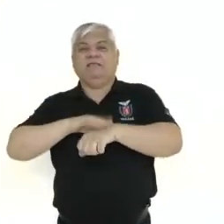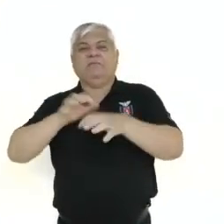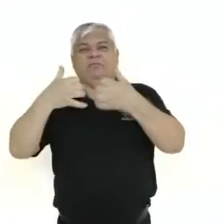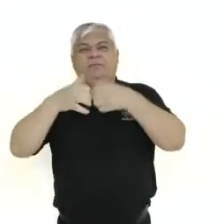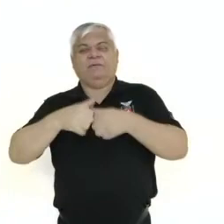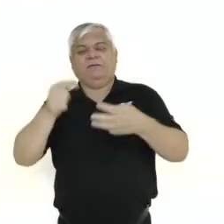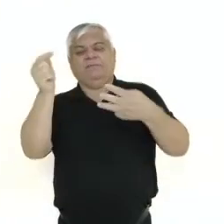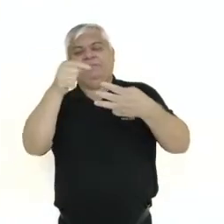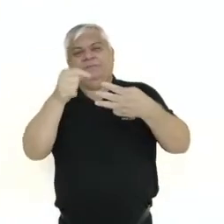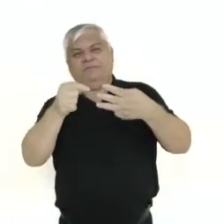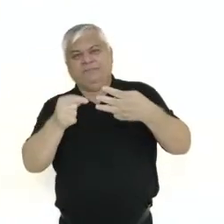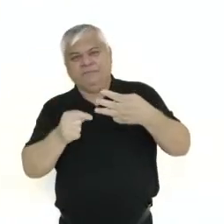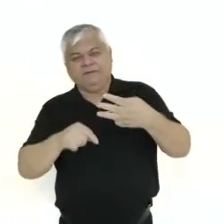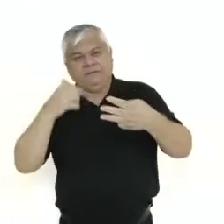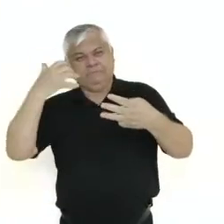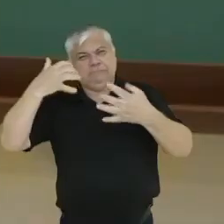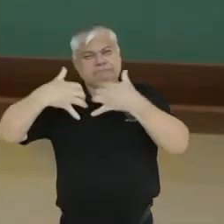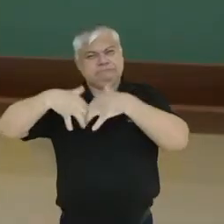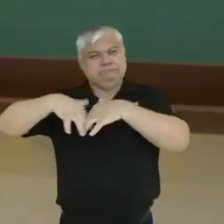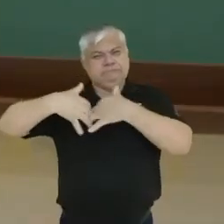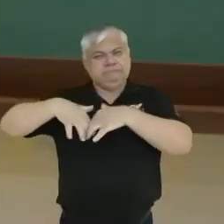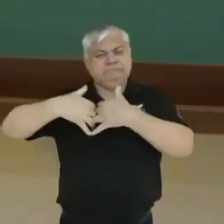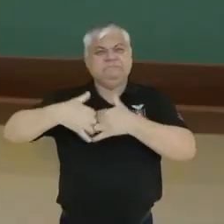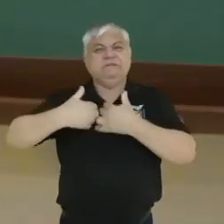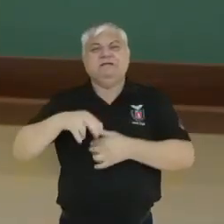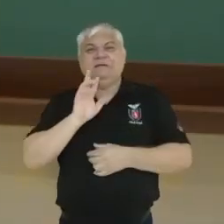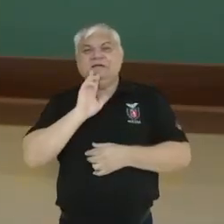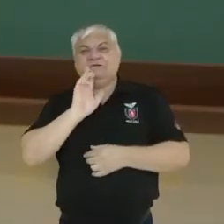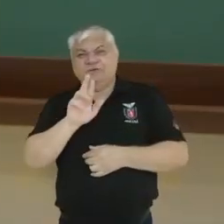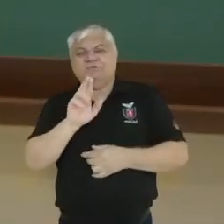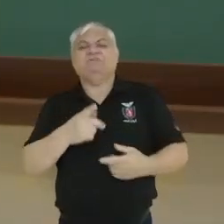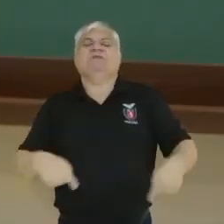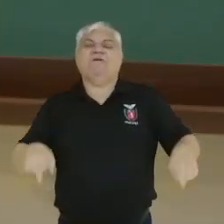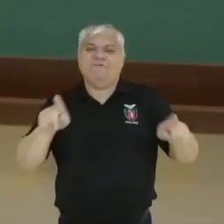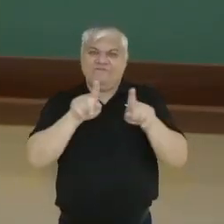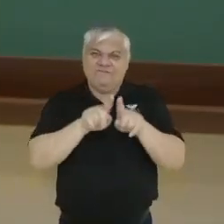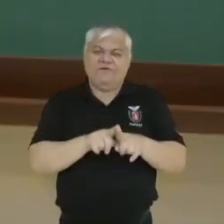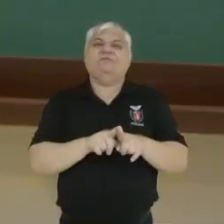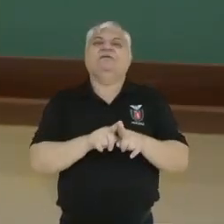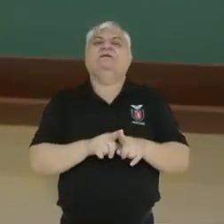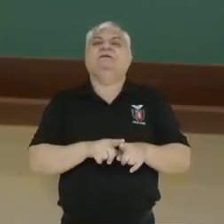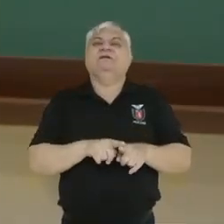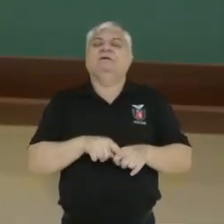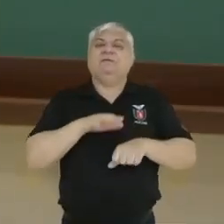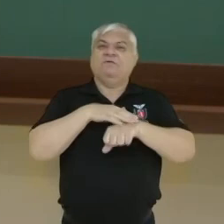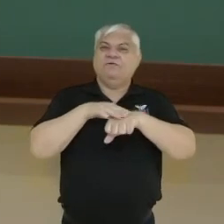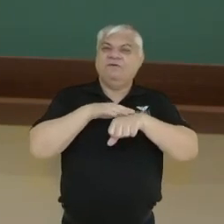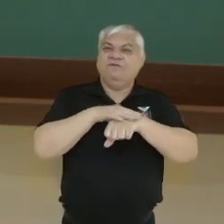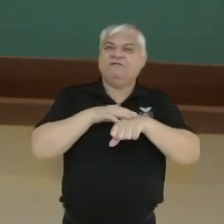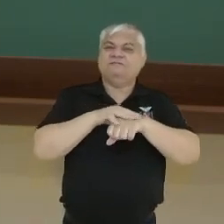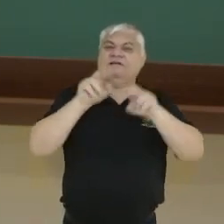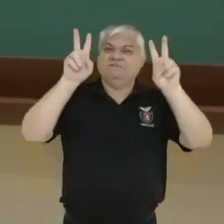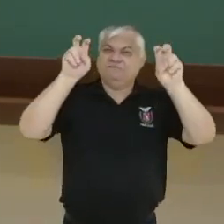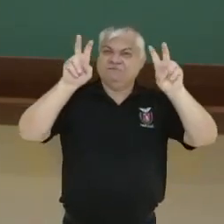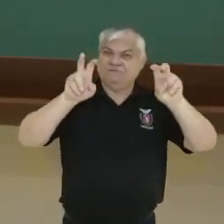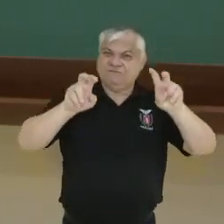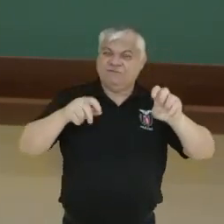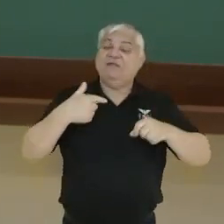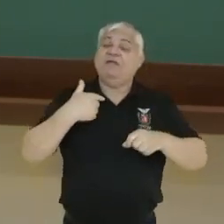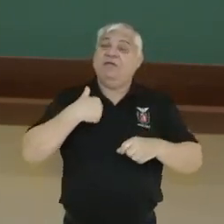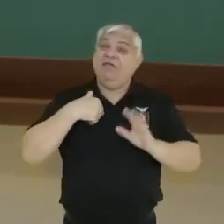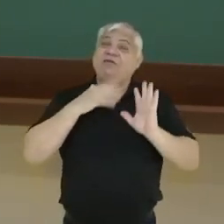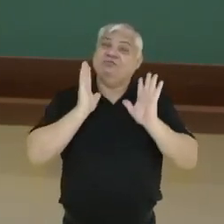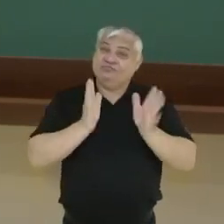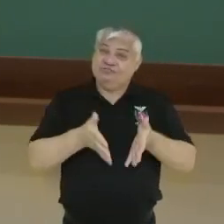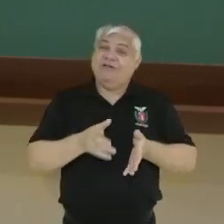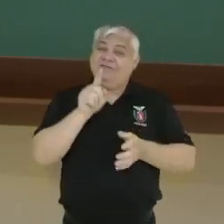vocês responderem, pensarem em alguns aspectos e a gente volta depois falar sobre alguns que eu apontei e